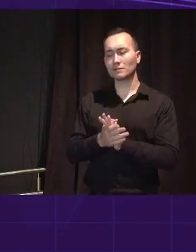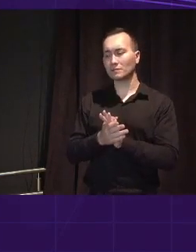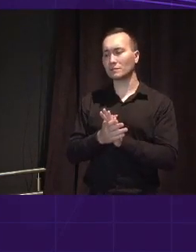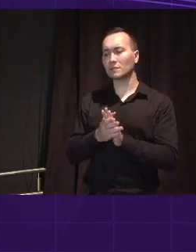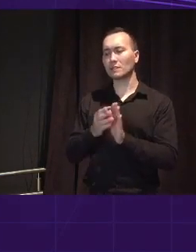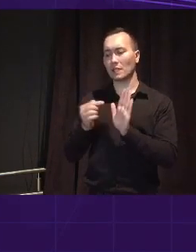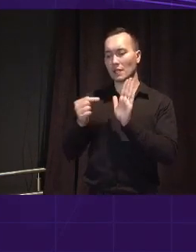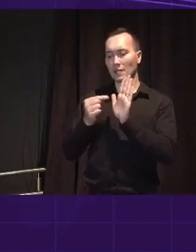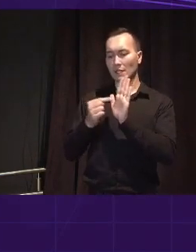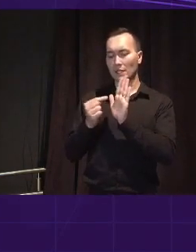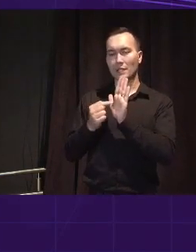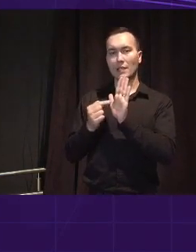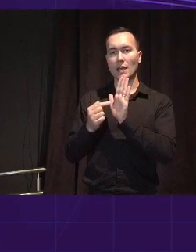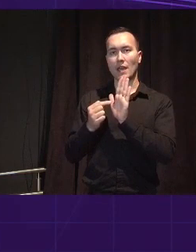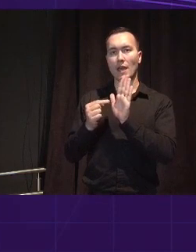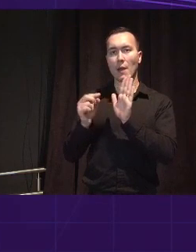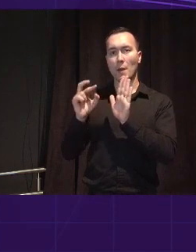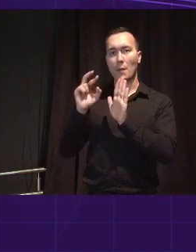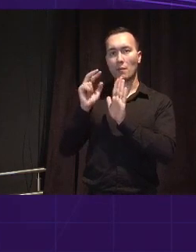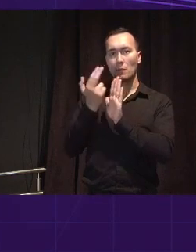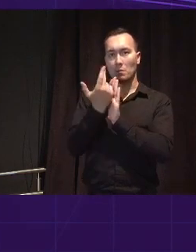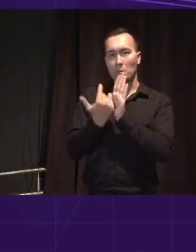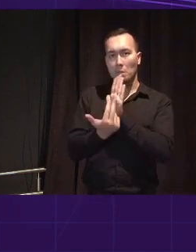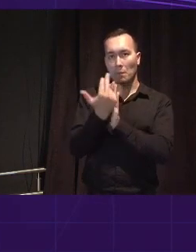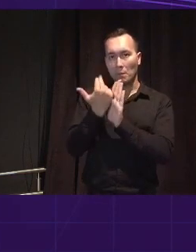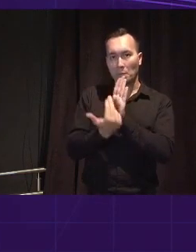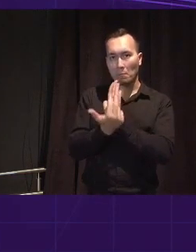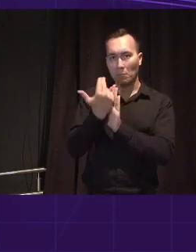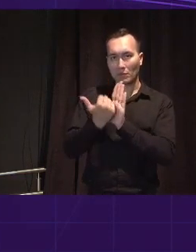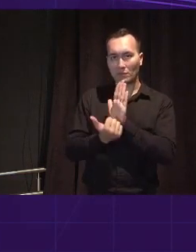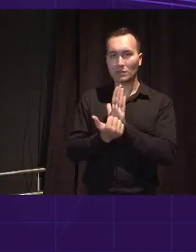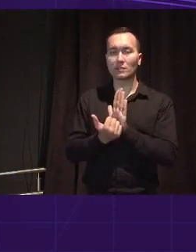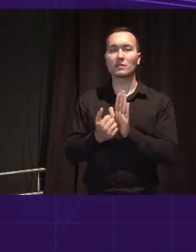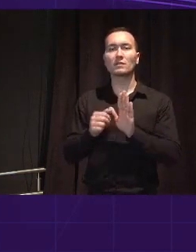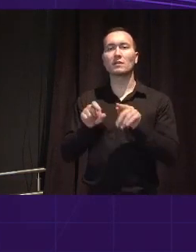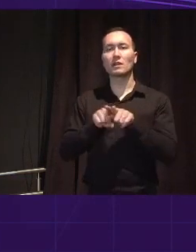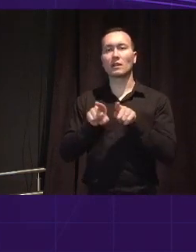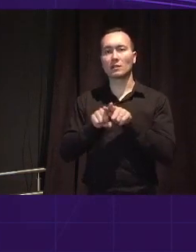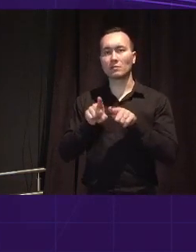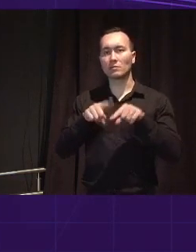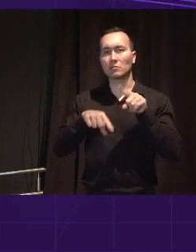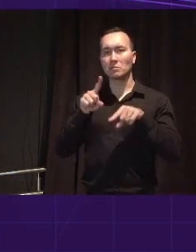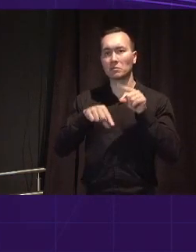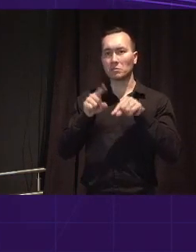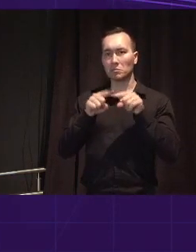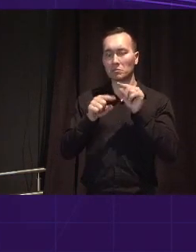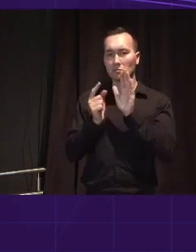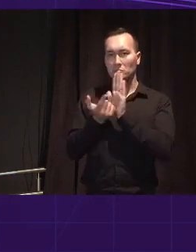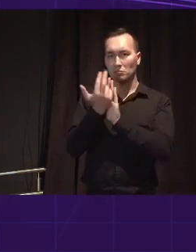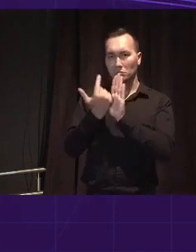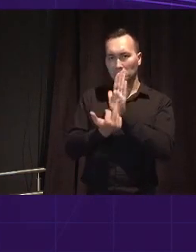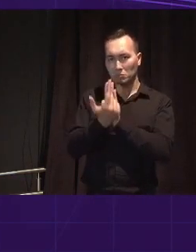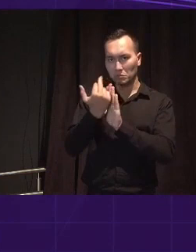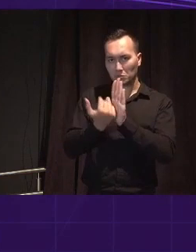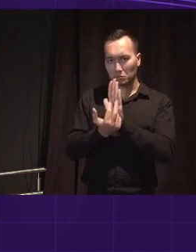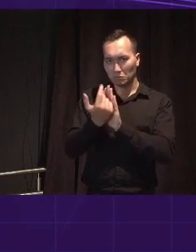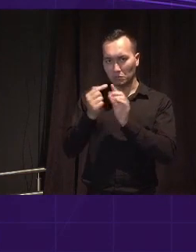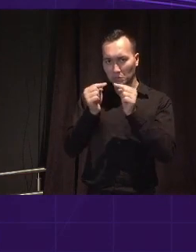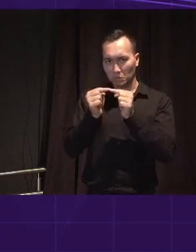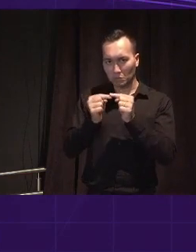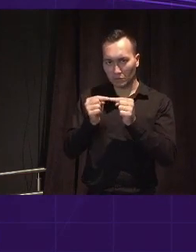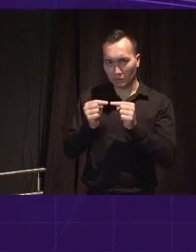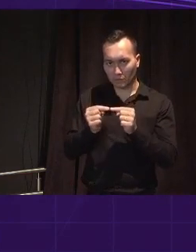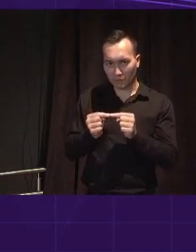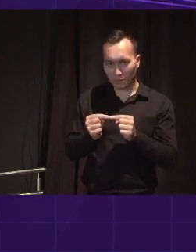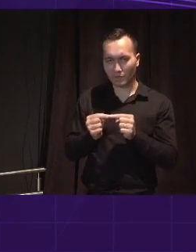de ferramenta, né, verbal, junto com todas essas áreas, e, vamos lá, de baixo para cima, de